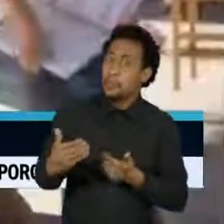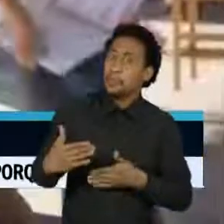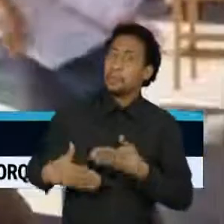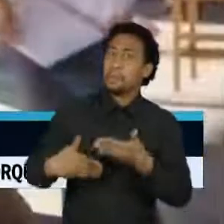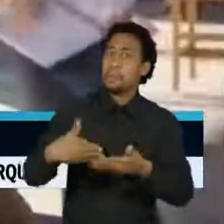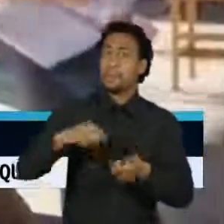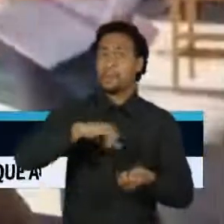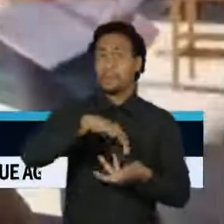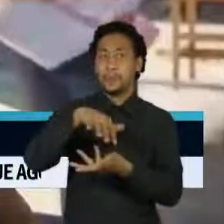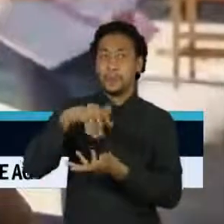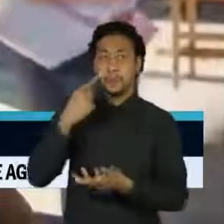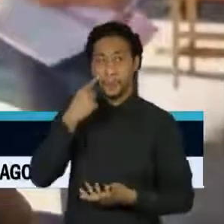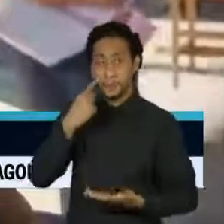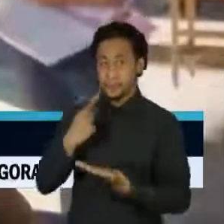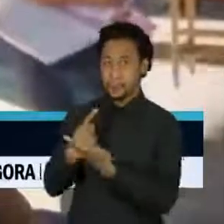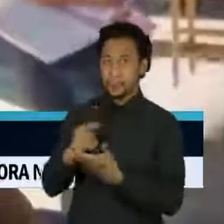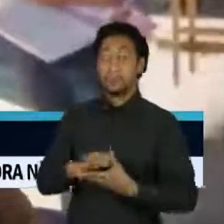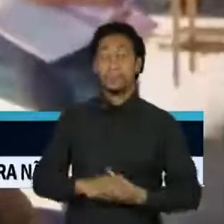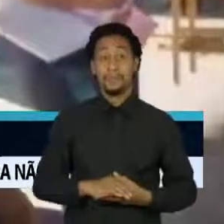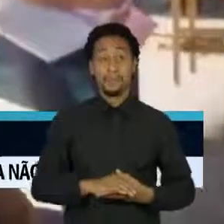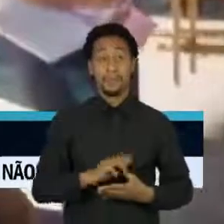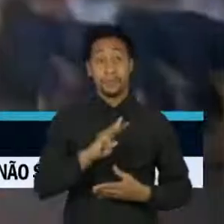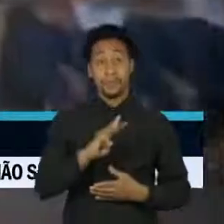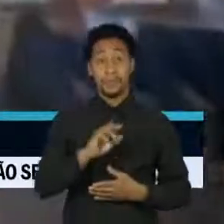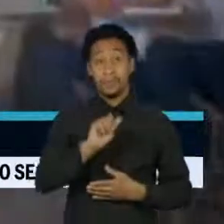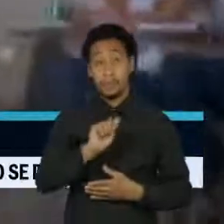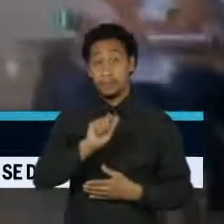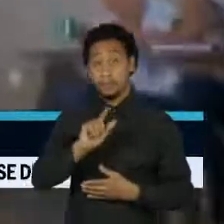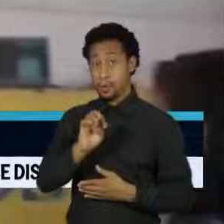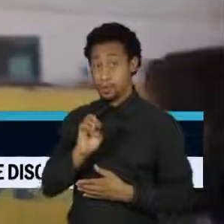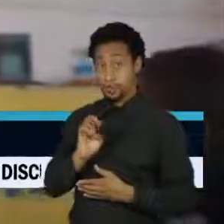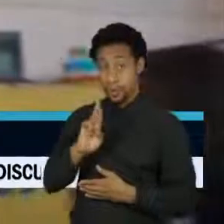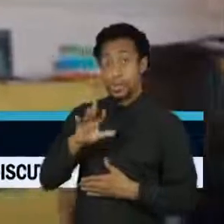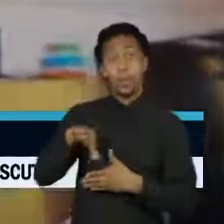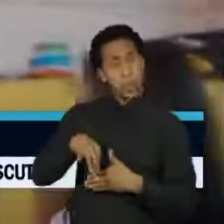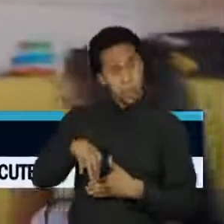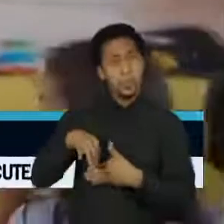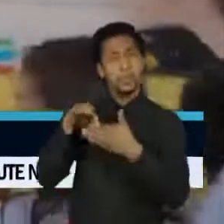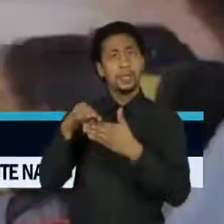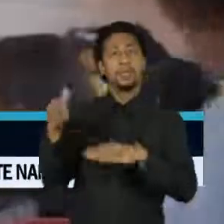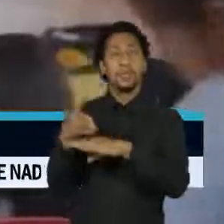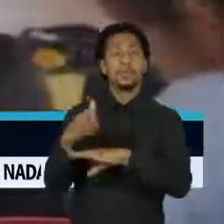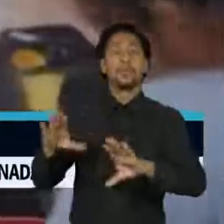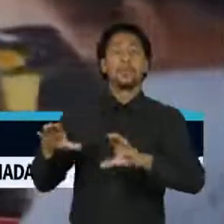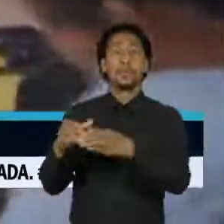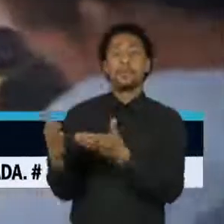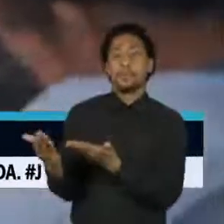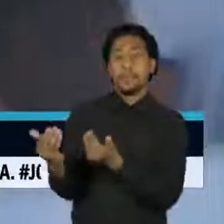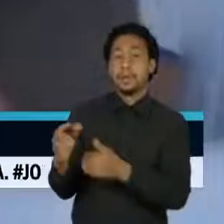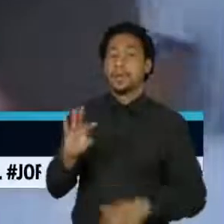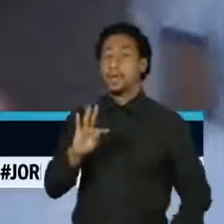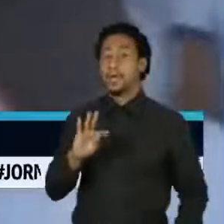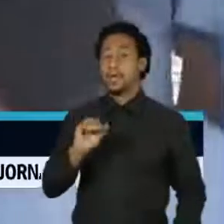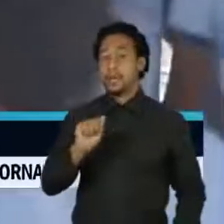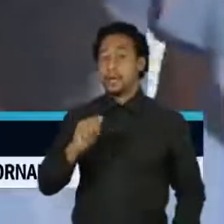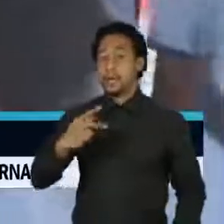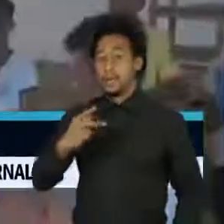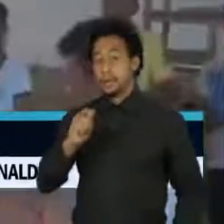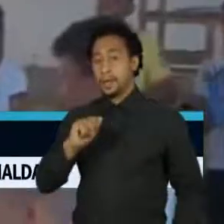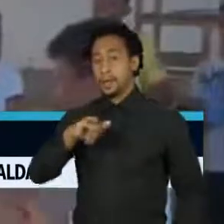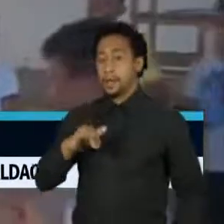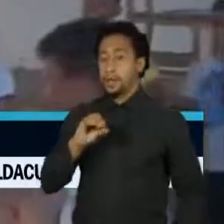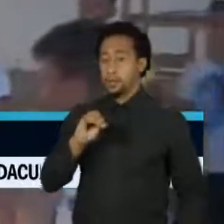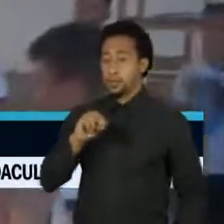mundo. Walter Kumaruara é um dos líderes indígenas do coletivo Jovem Tapajônico. Ele debate